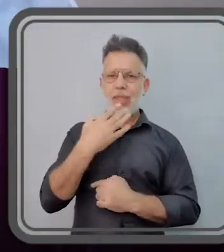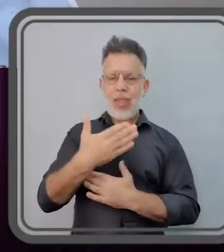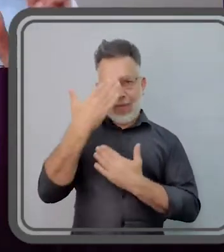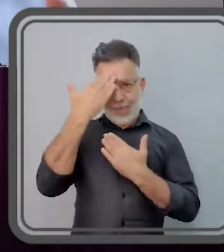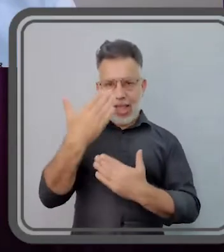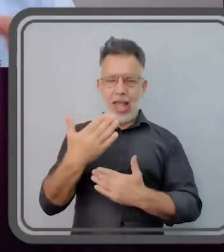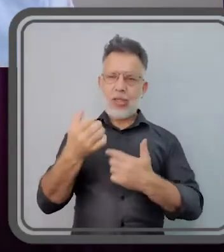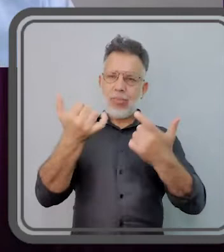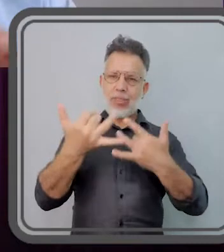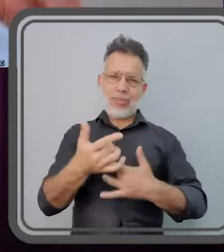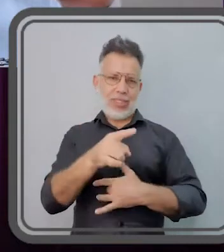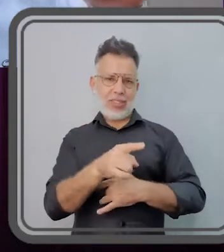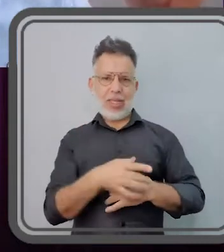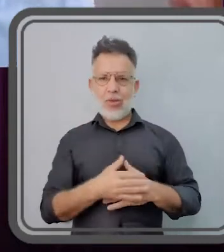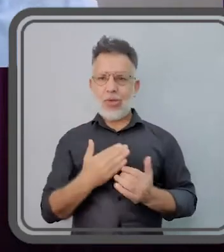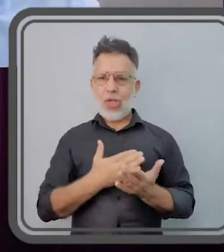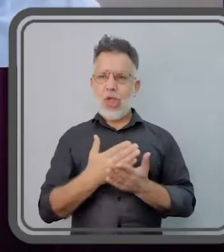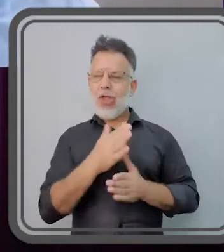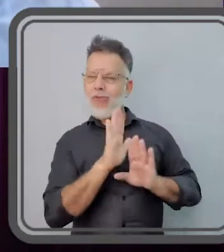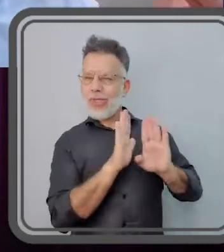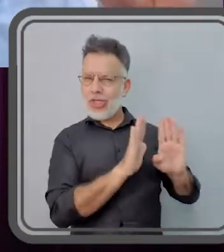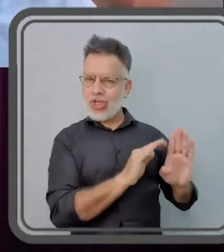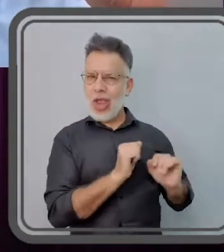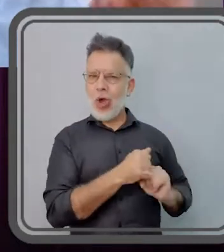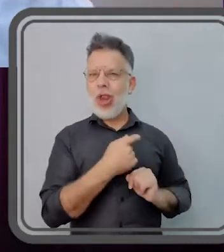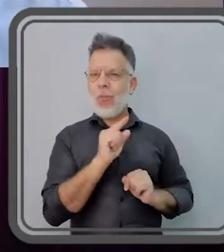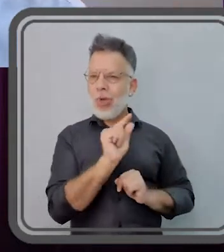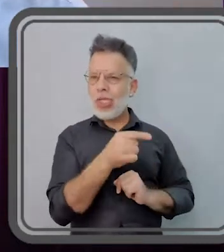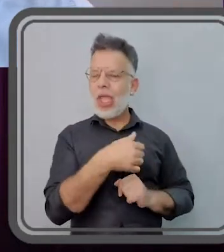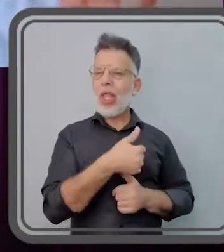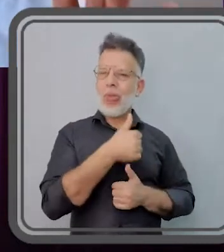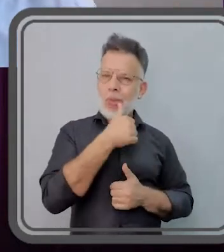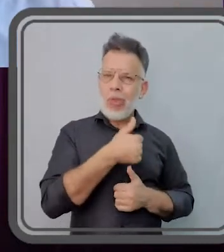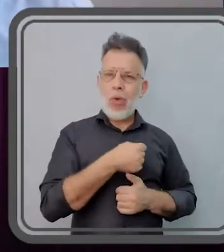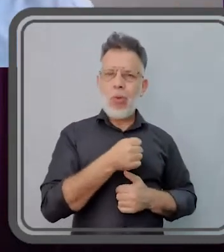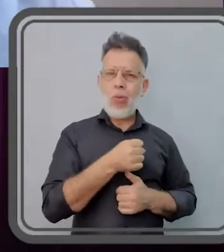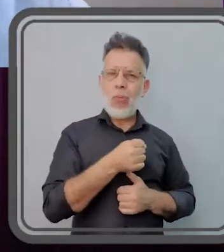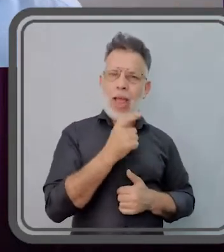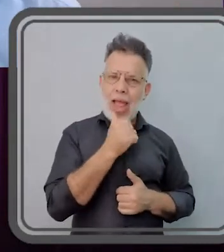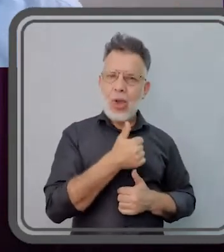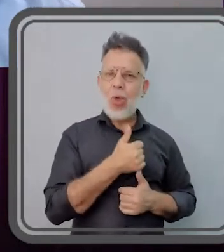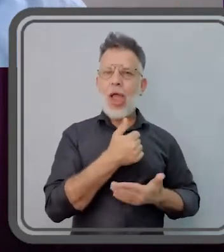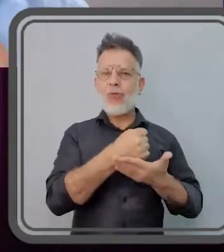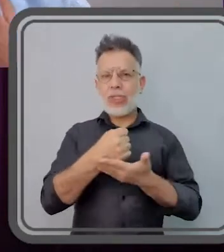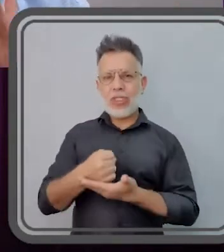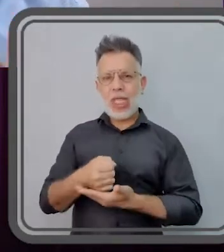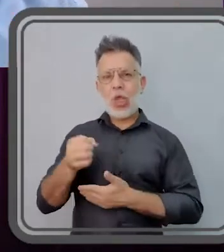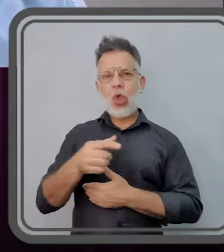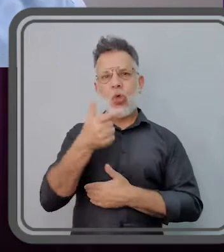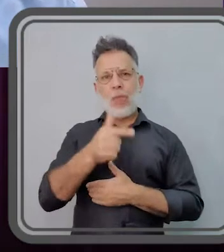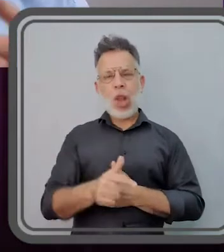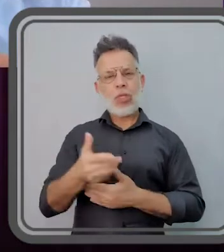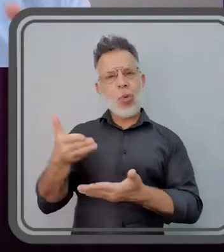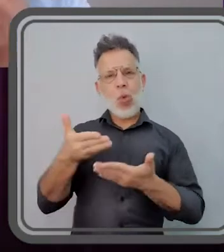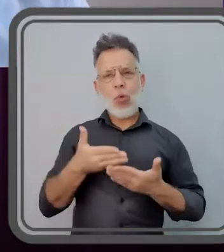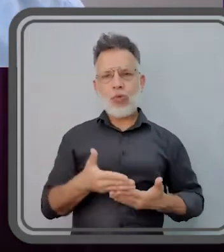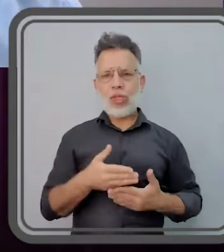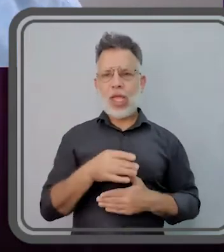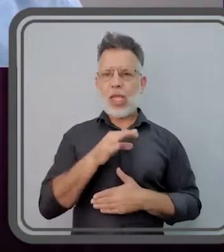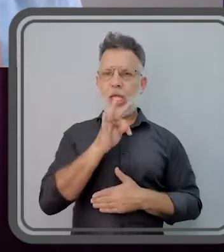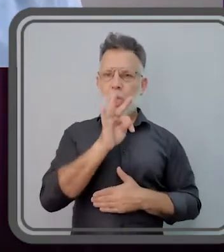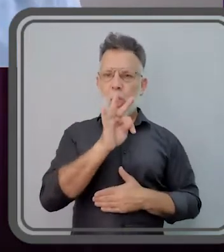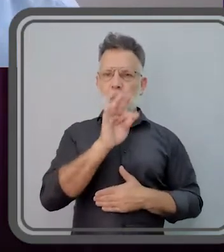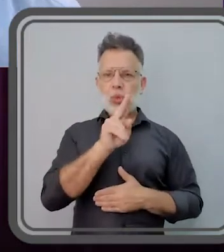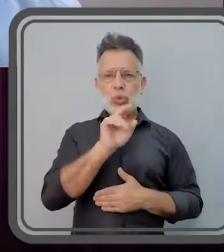inicial. Pessoal, eu vou deixar o Tuxá um pouquinho tomar uma água. Enquanto isso, eu vou trazer o nosso próximo convidado. O Tuxá